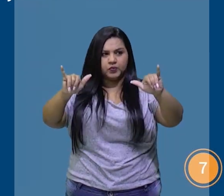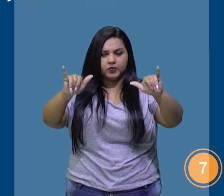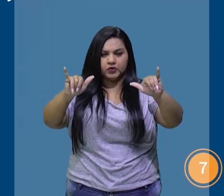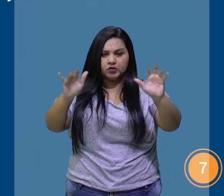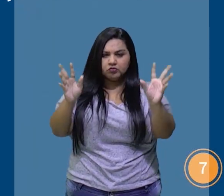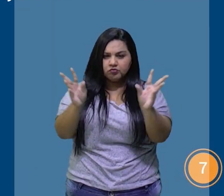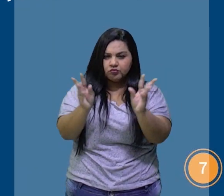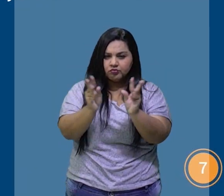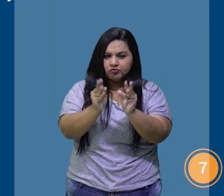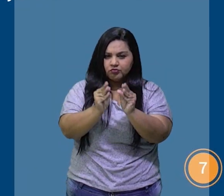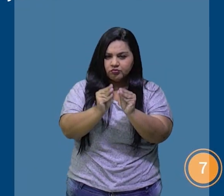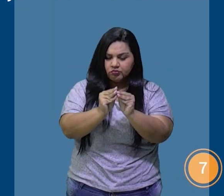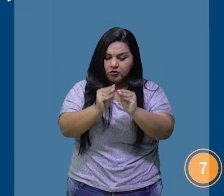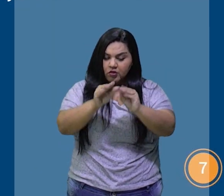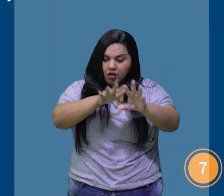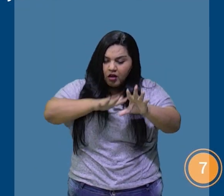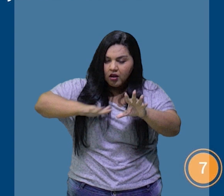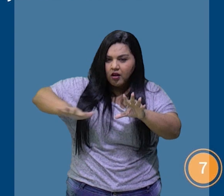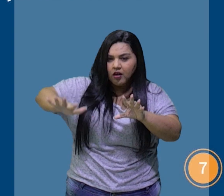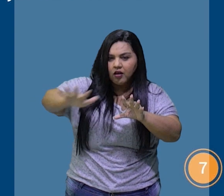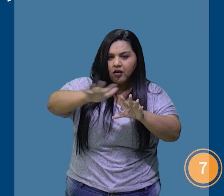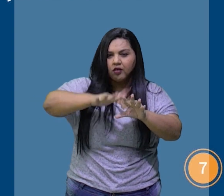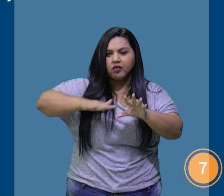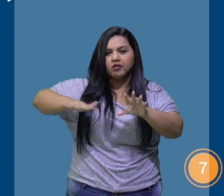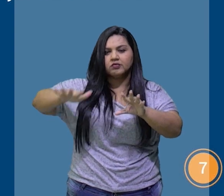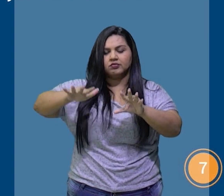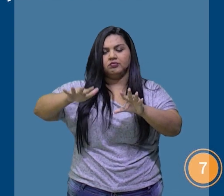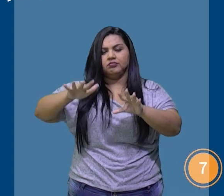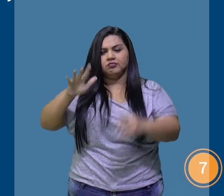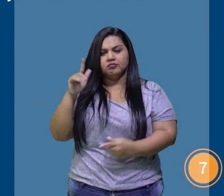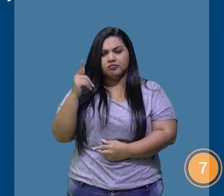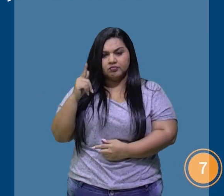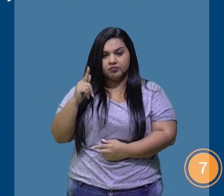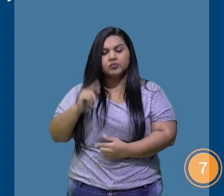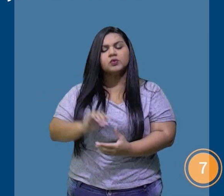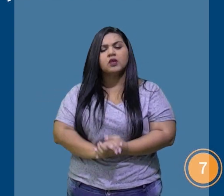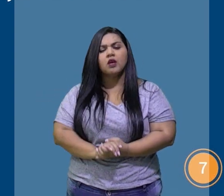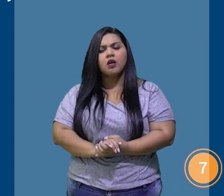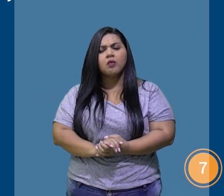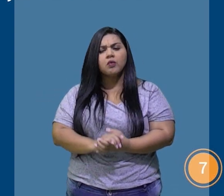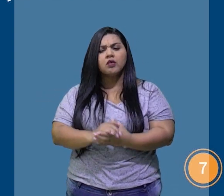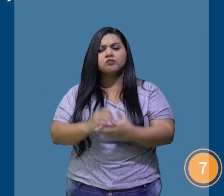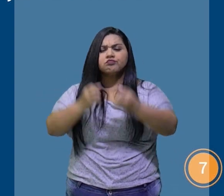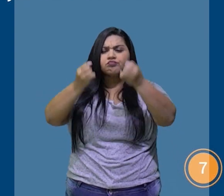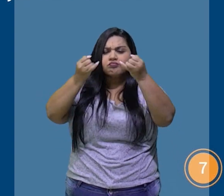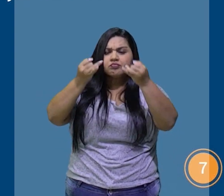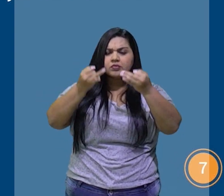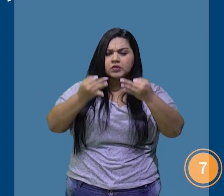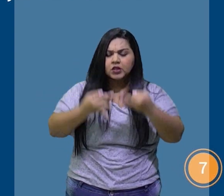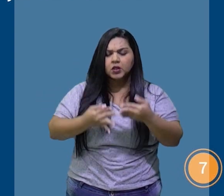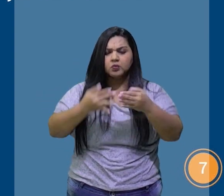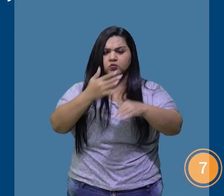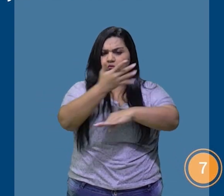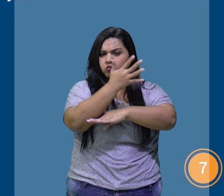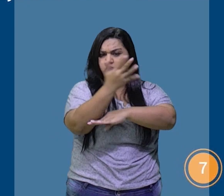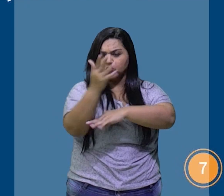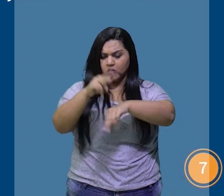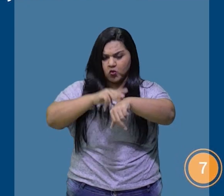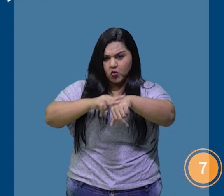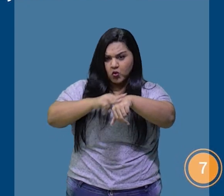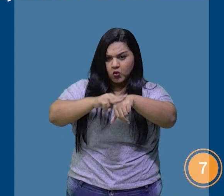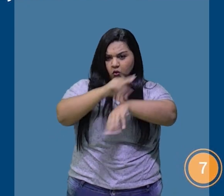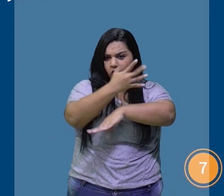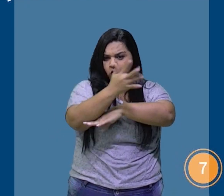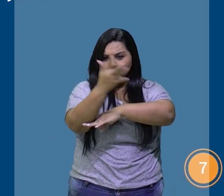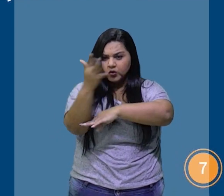reduzida, né, daquele espaço geográfico, né? Se você vai falar, por exemplo, sobre a vegetação do Brasil, você vai